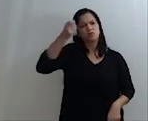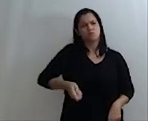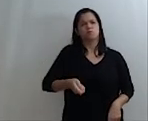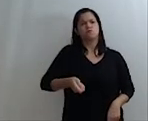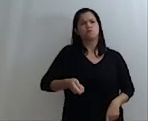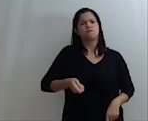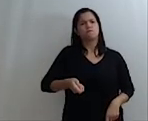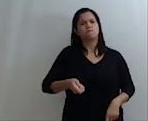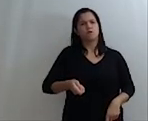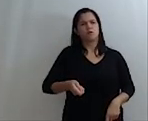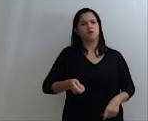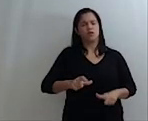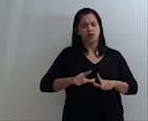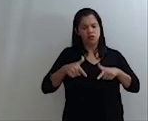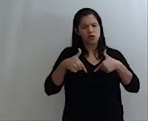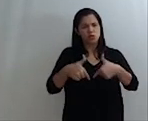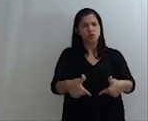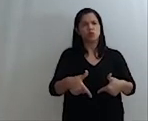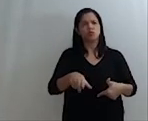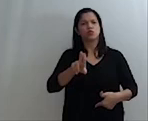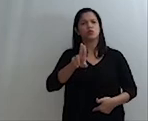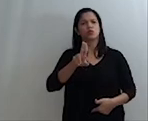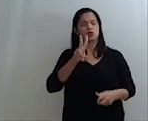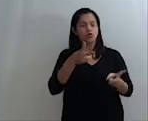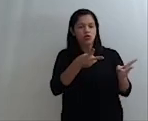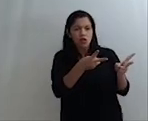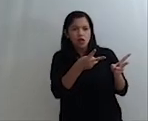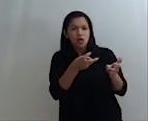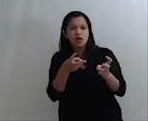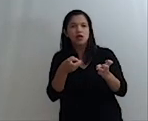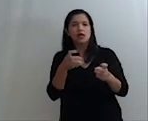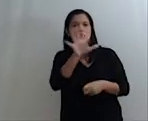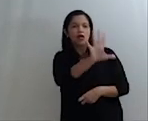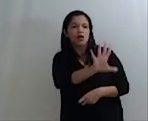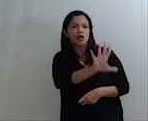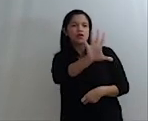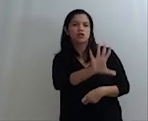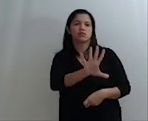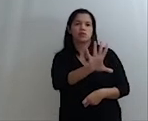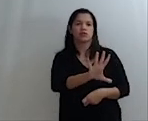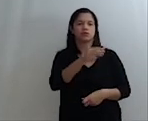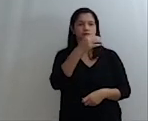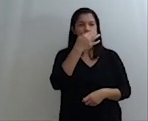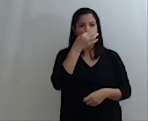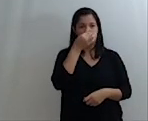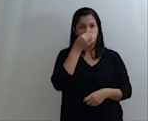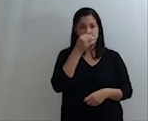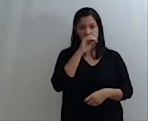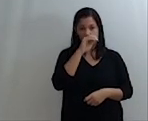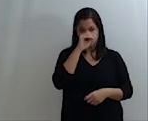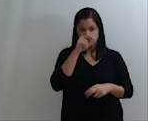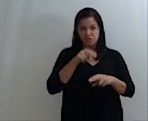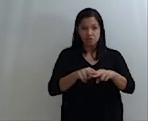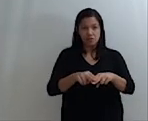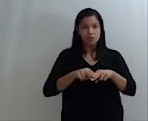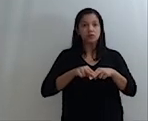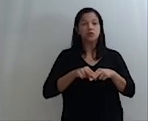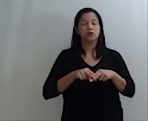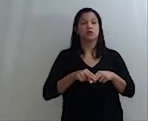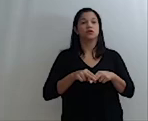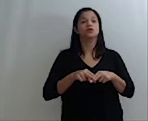com esses atos de reconhecimento eh então com base nisso senhor presidente pades eu proponho